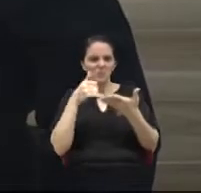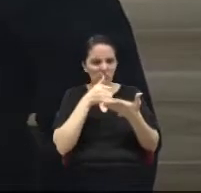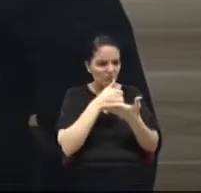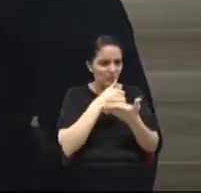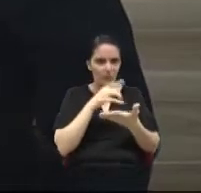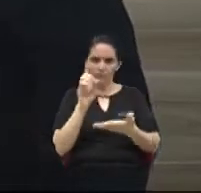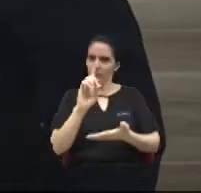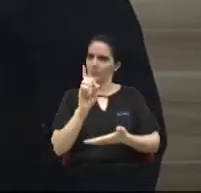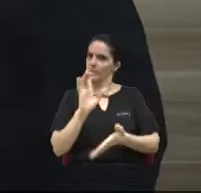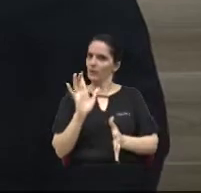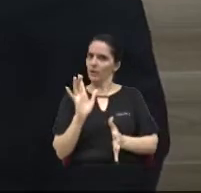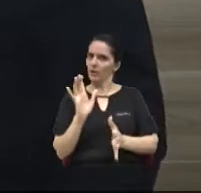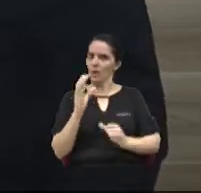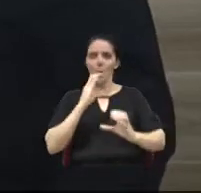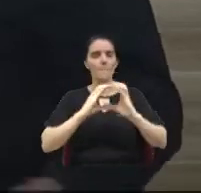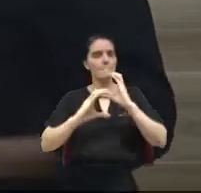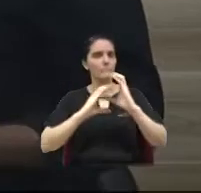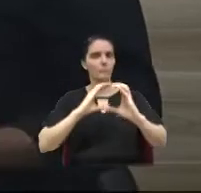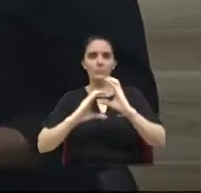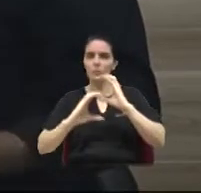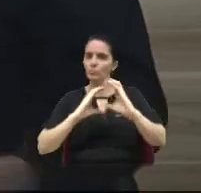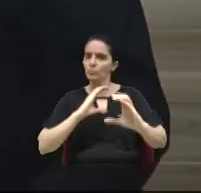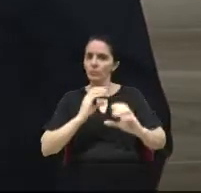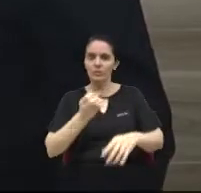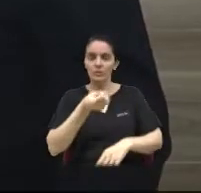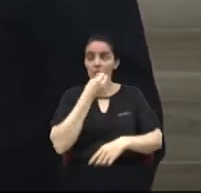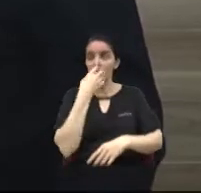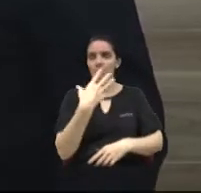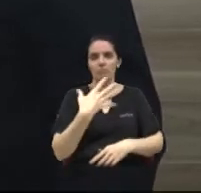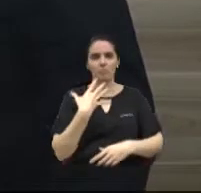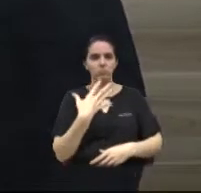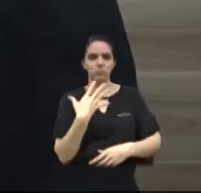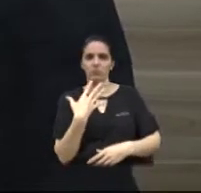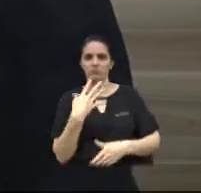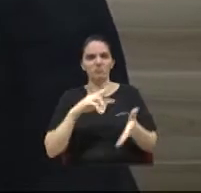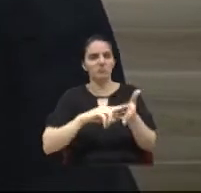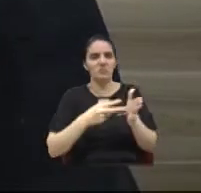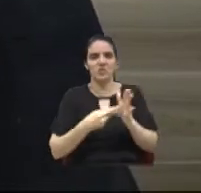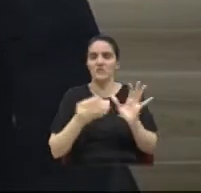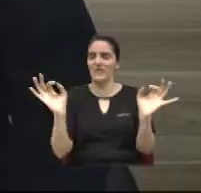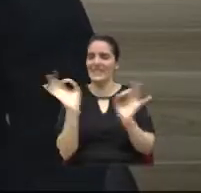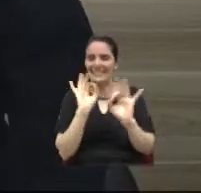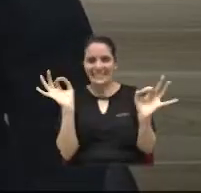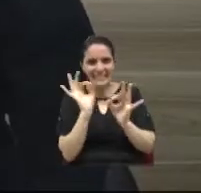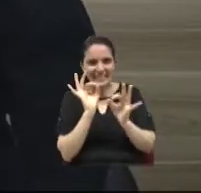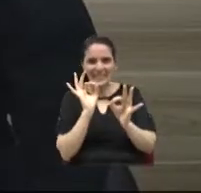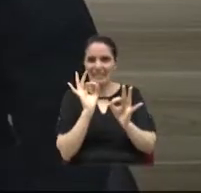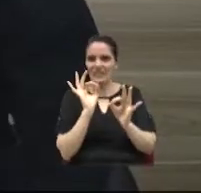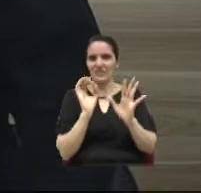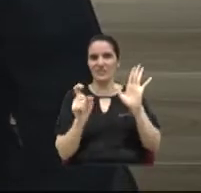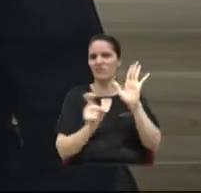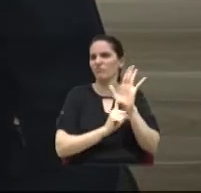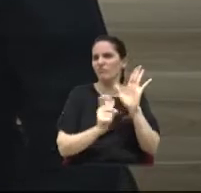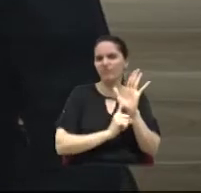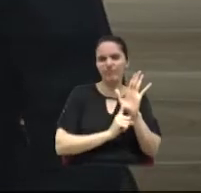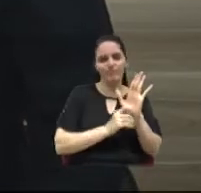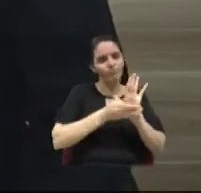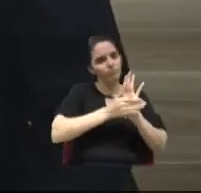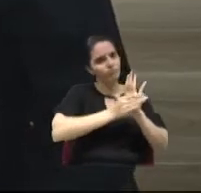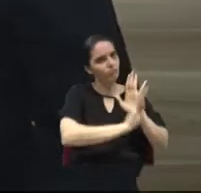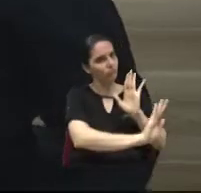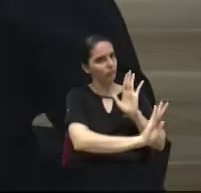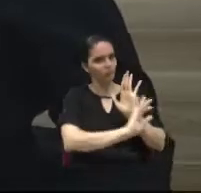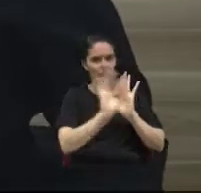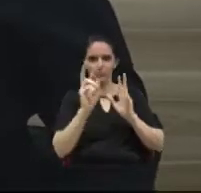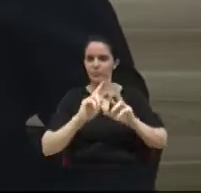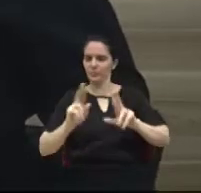na verdade, a música nada tem a ver com a opção da pessoa de usar a droga, né? E então, fico muito feliz que vai